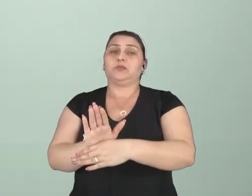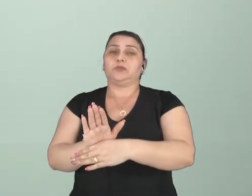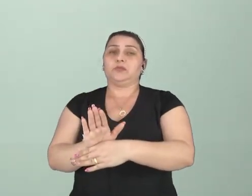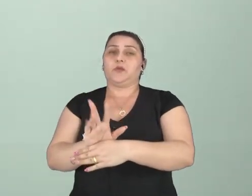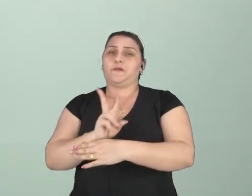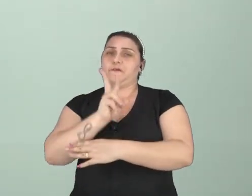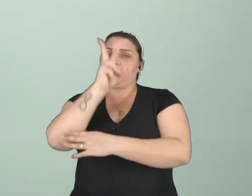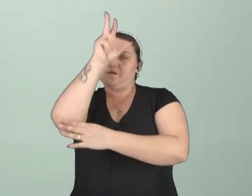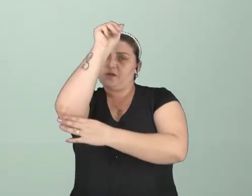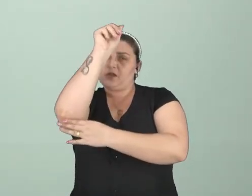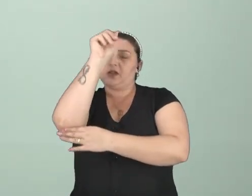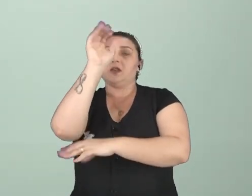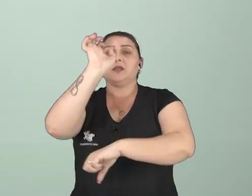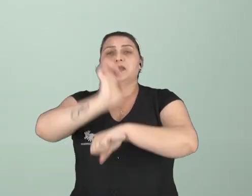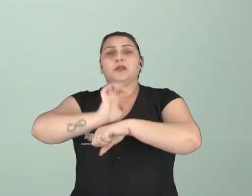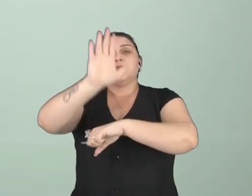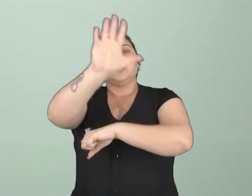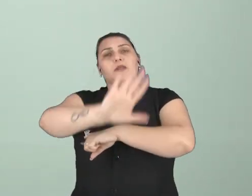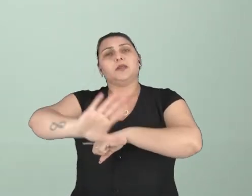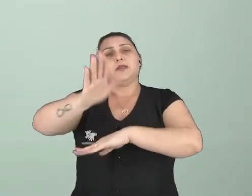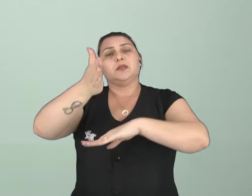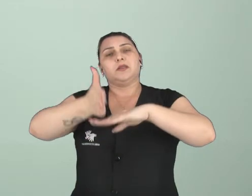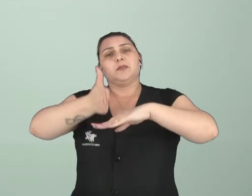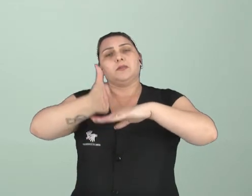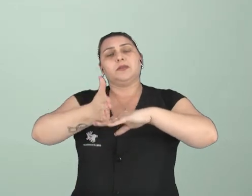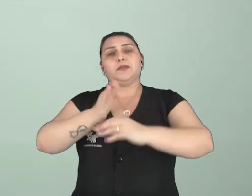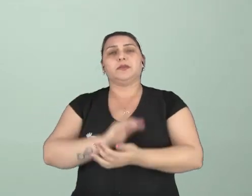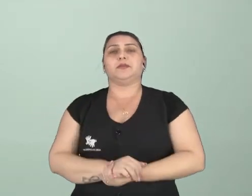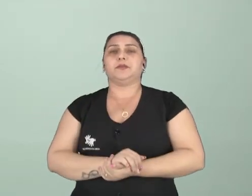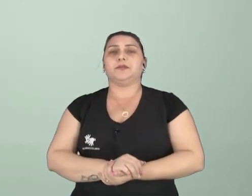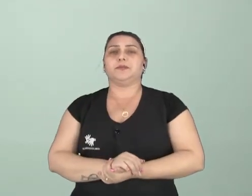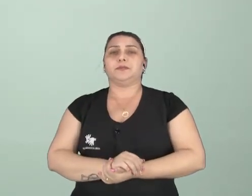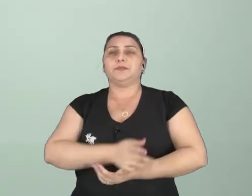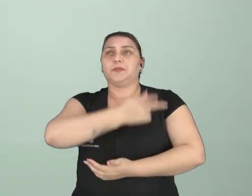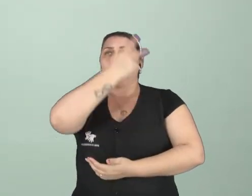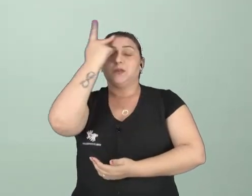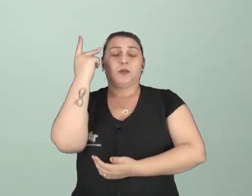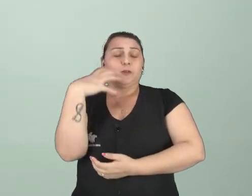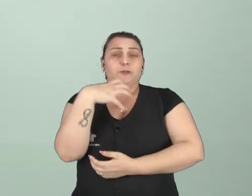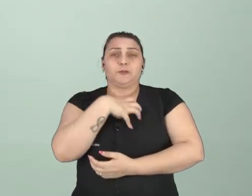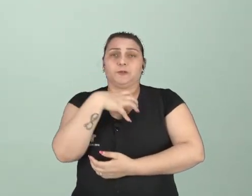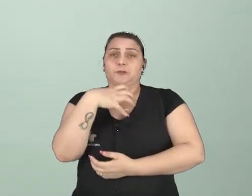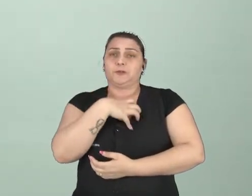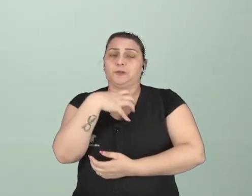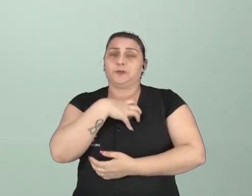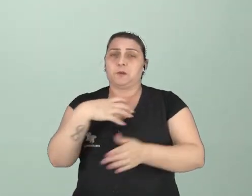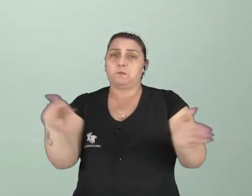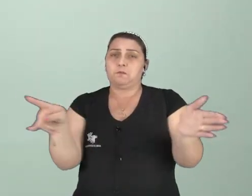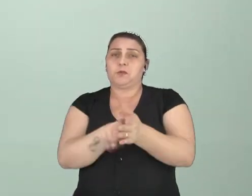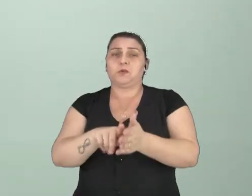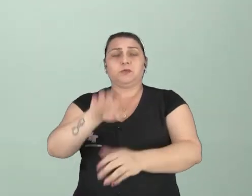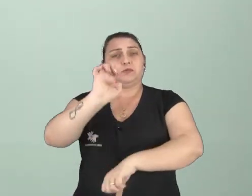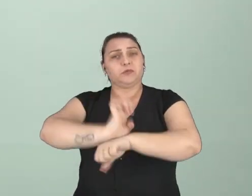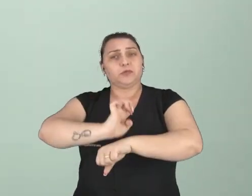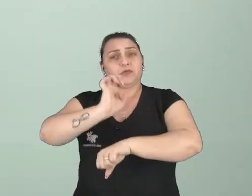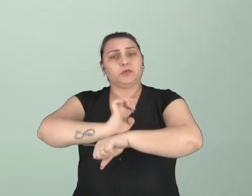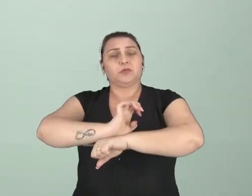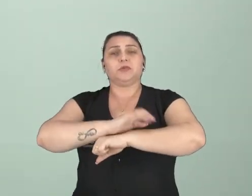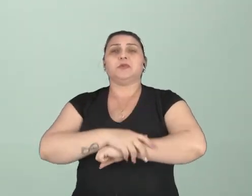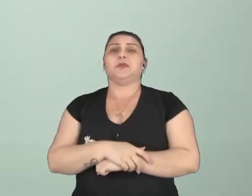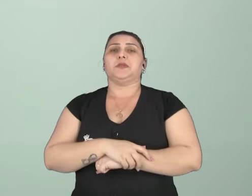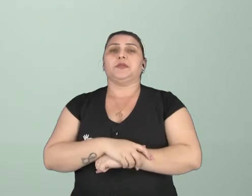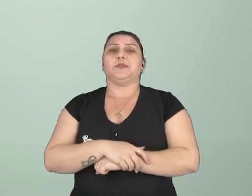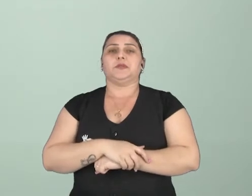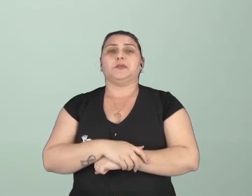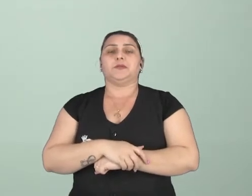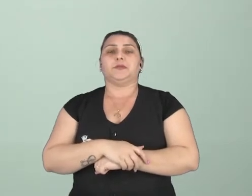no fortalecimento desse Estado nacional moderno. Como eu falei para vocês, as pessoas elas não se sentiam parte de um Estado,